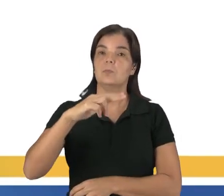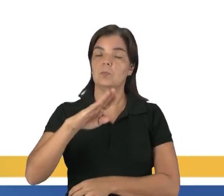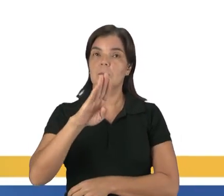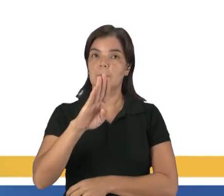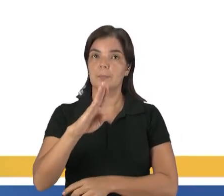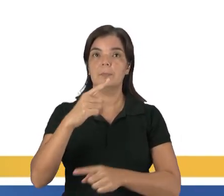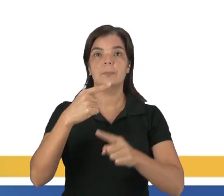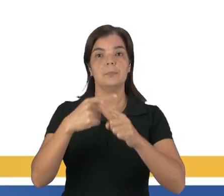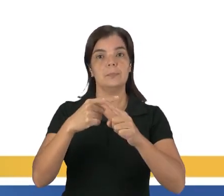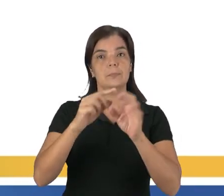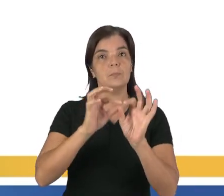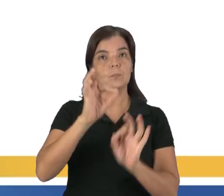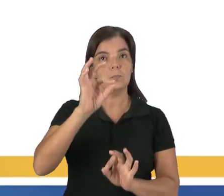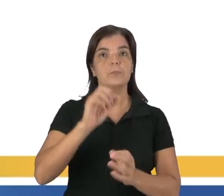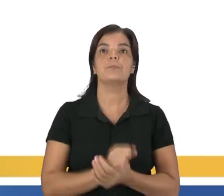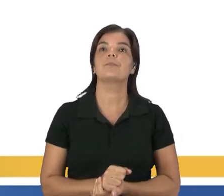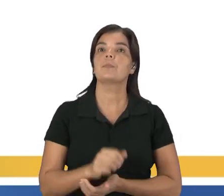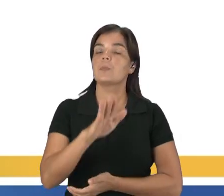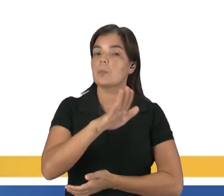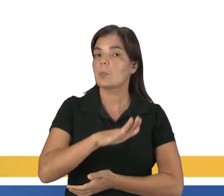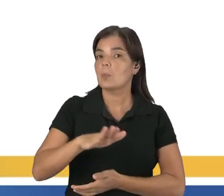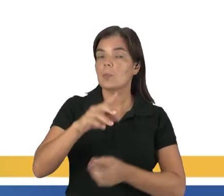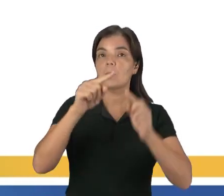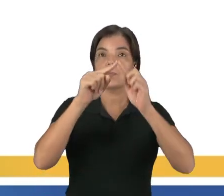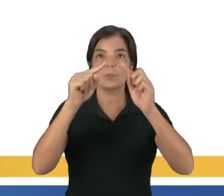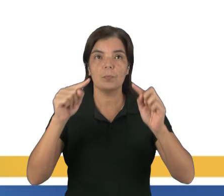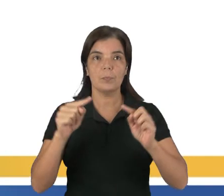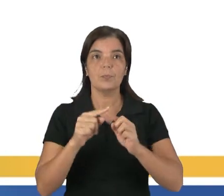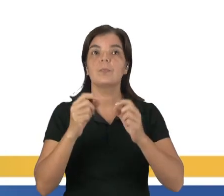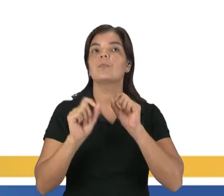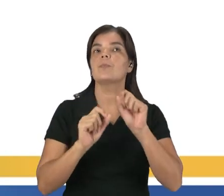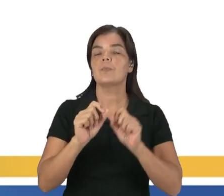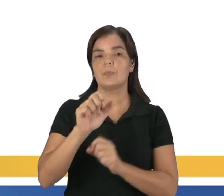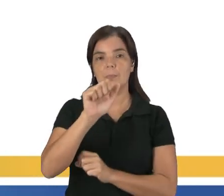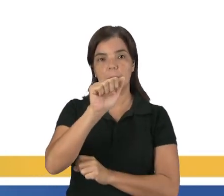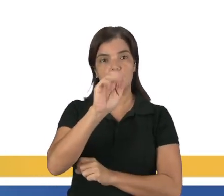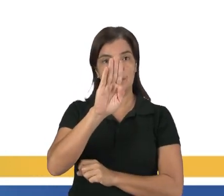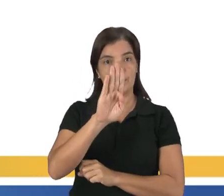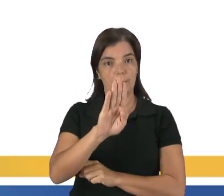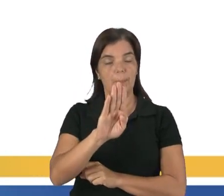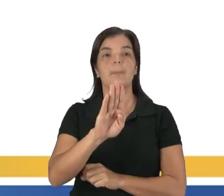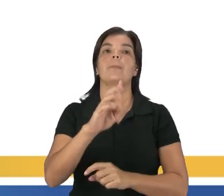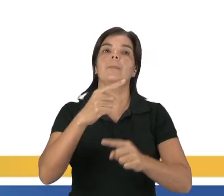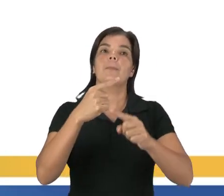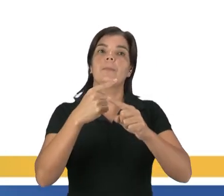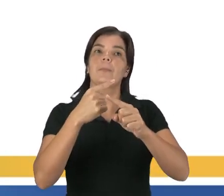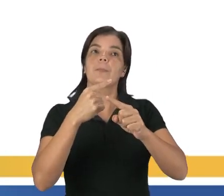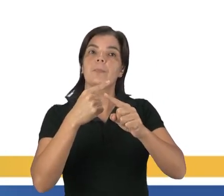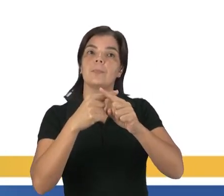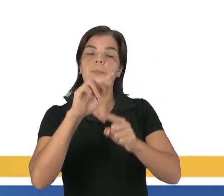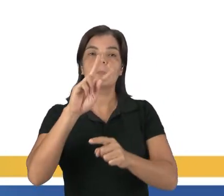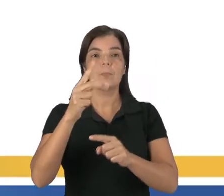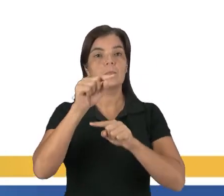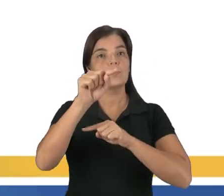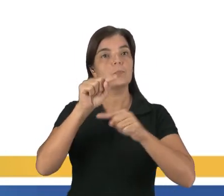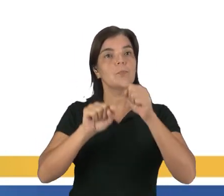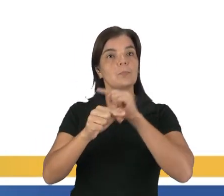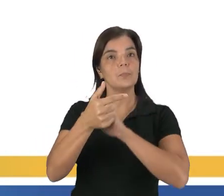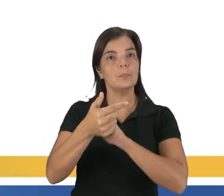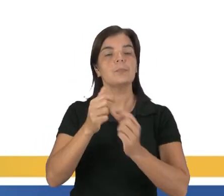área igual a base vezes altura. Já a área do triângulo é base vezes altura e dividido por